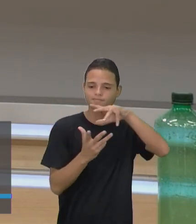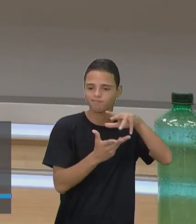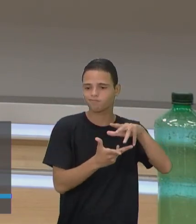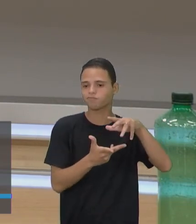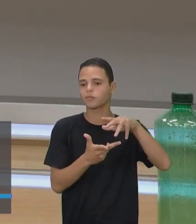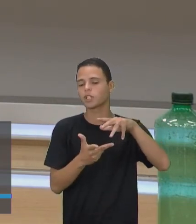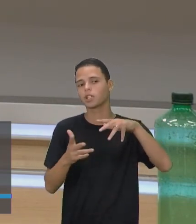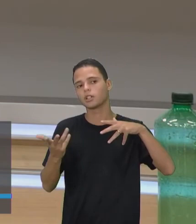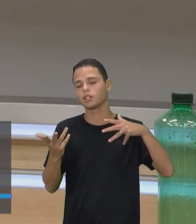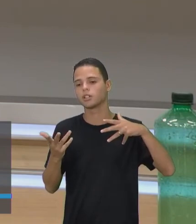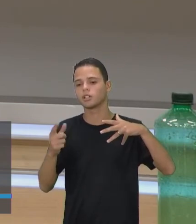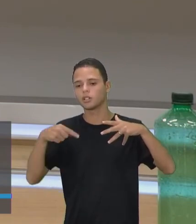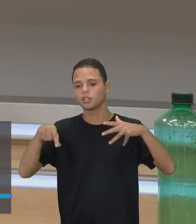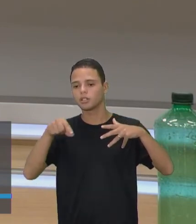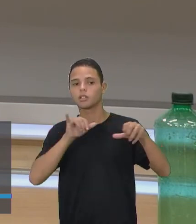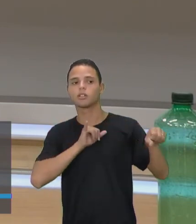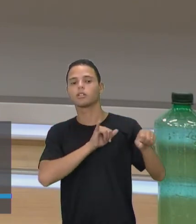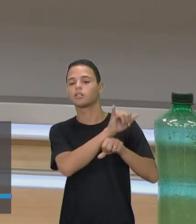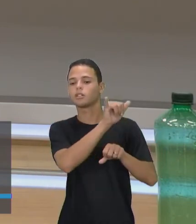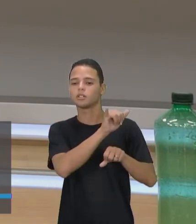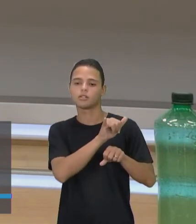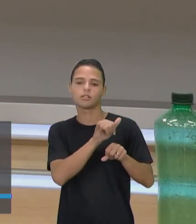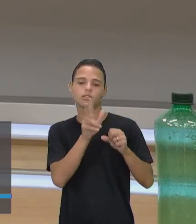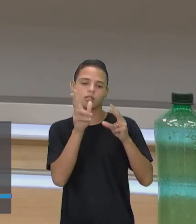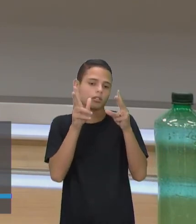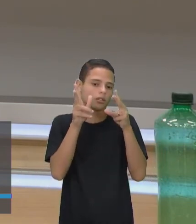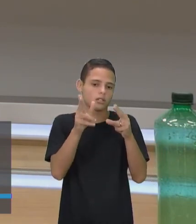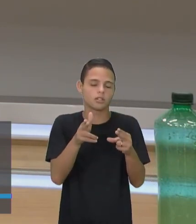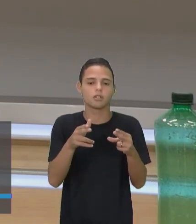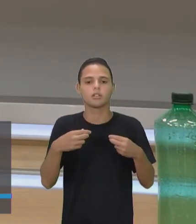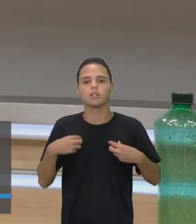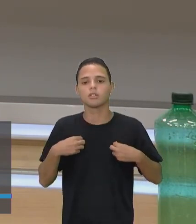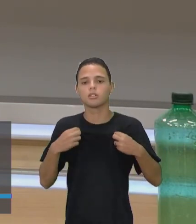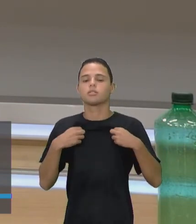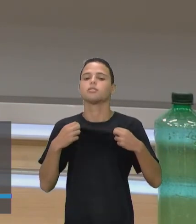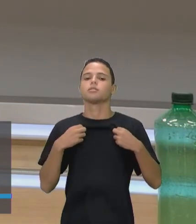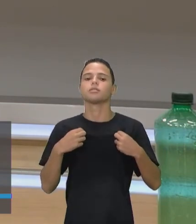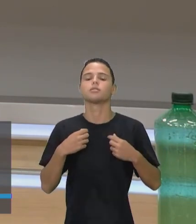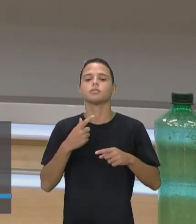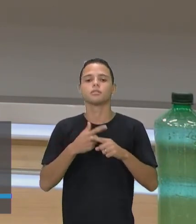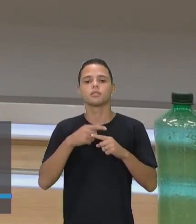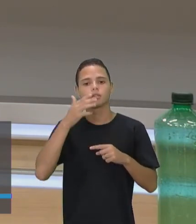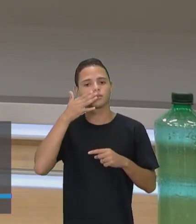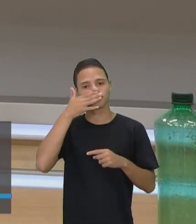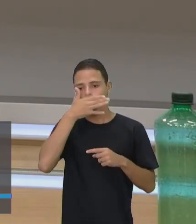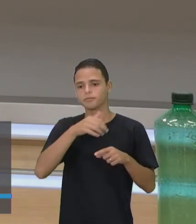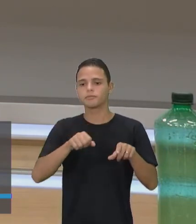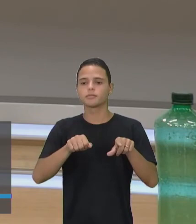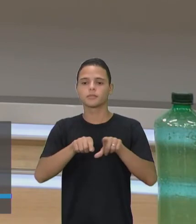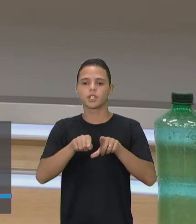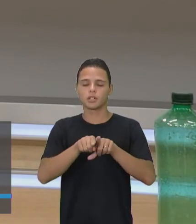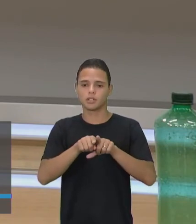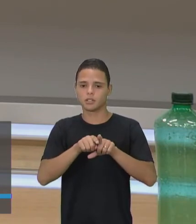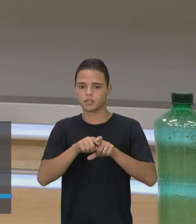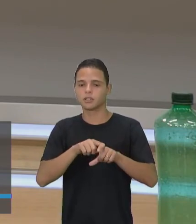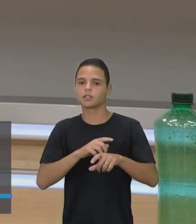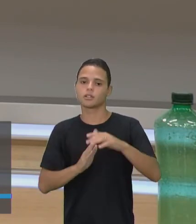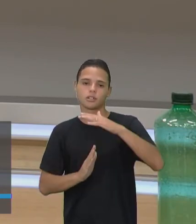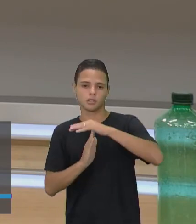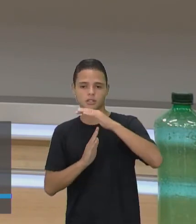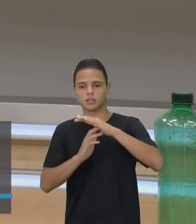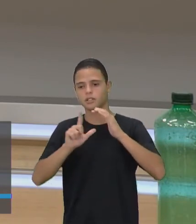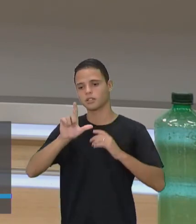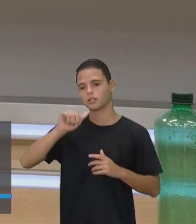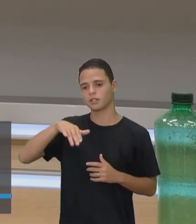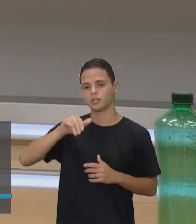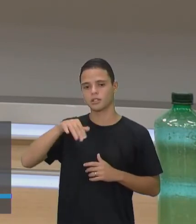O simples fato da gente usar roupa quer dizer que a gente hackeou o mundo, não era para isso acontecer. Por quê? Existe uma coisa em ecologia chamada fator limitante. Pensa, por